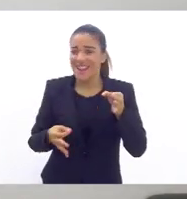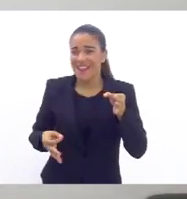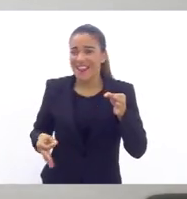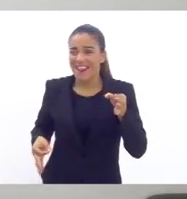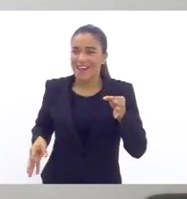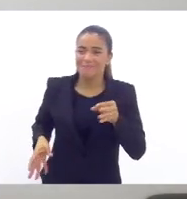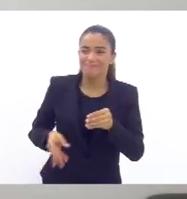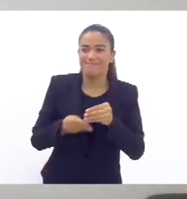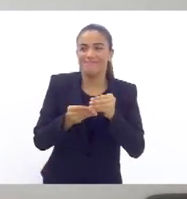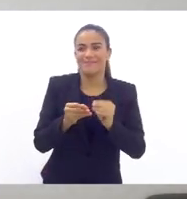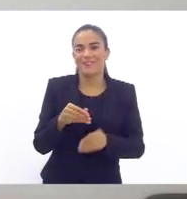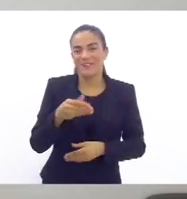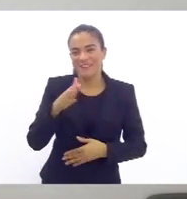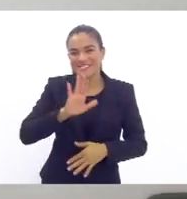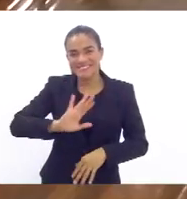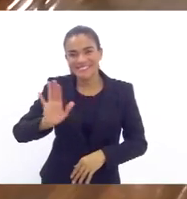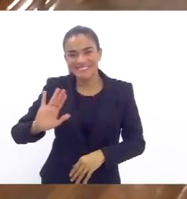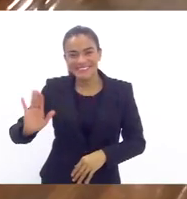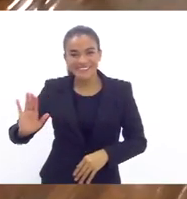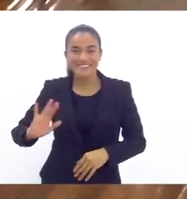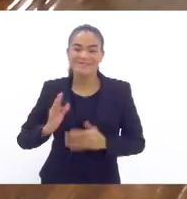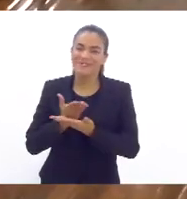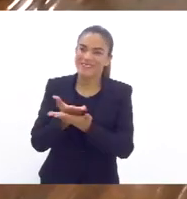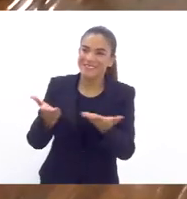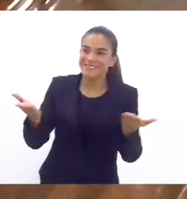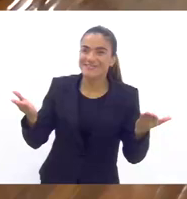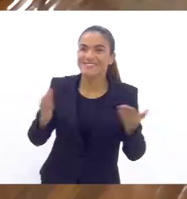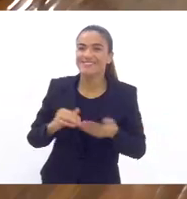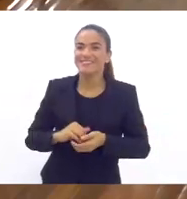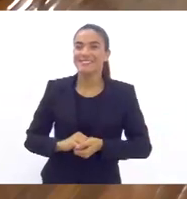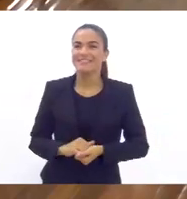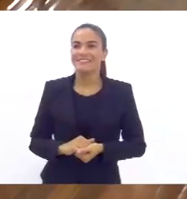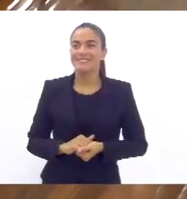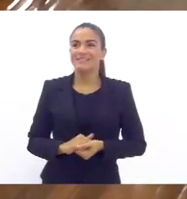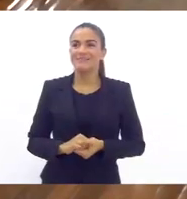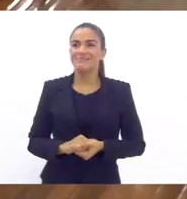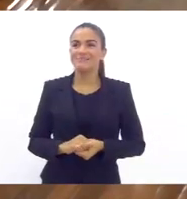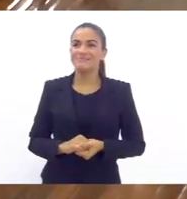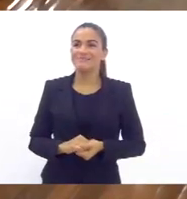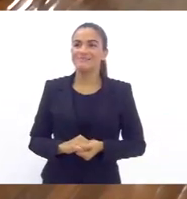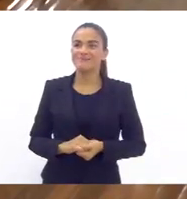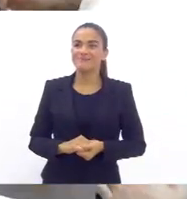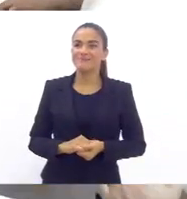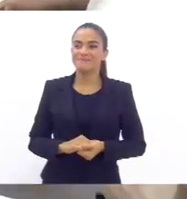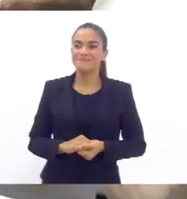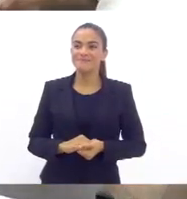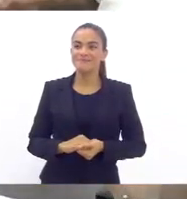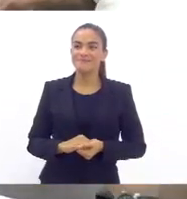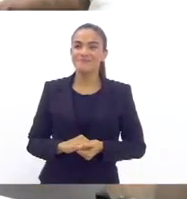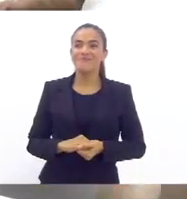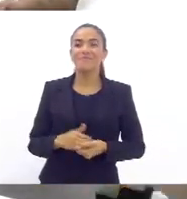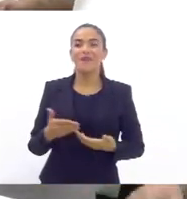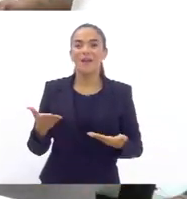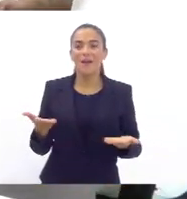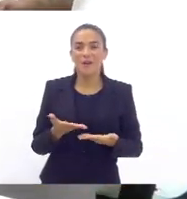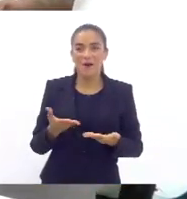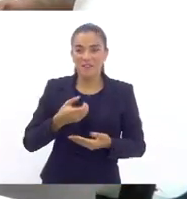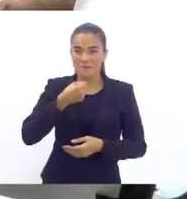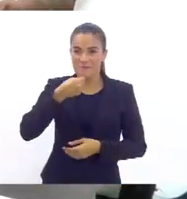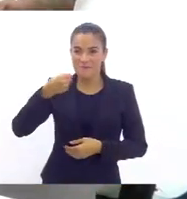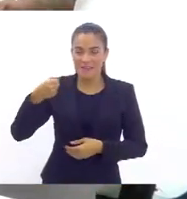fica aqui minha Saudação Para todo mundo Obrigado Palmas aqui antes de passar para Luciana eu apenas